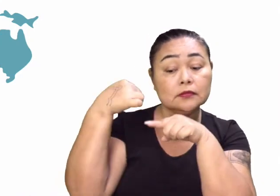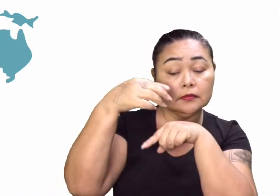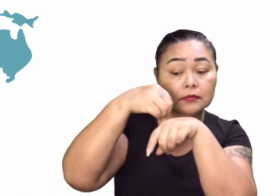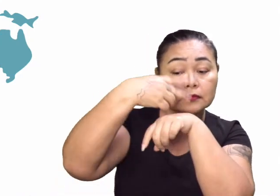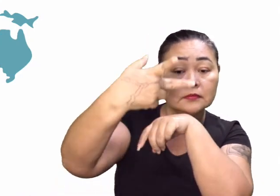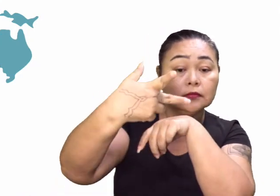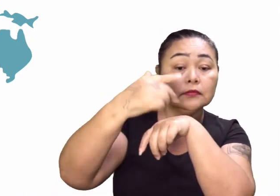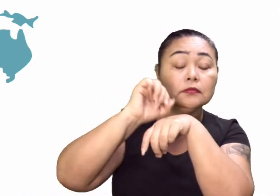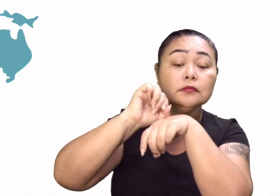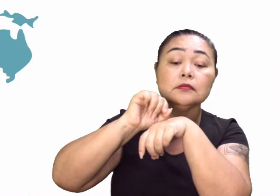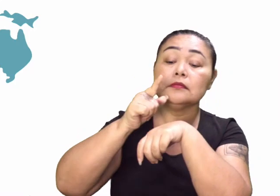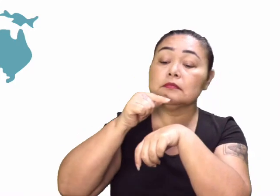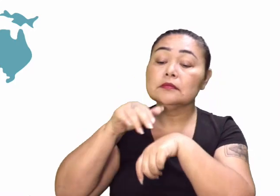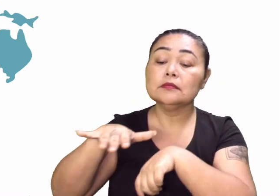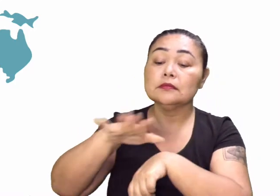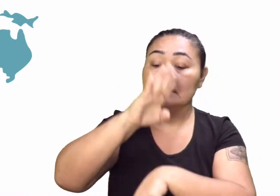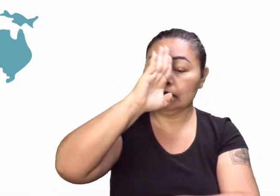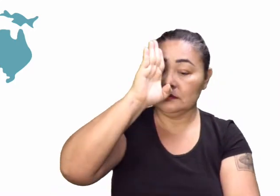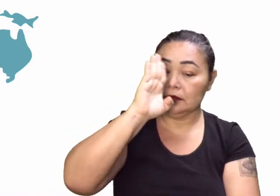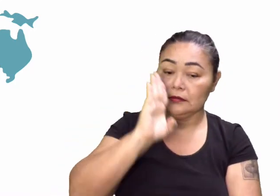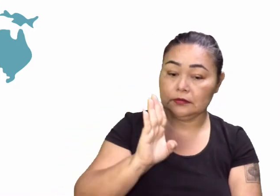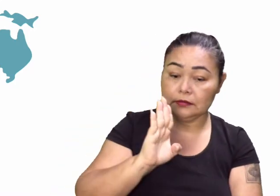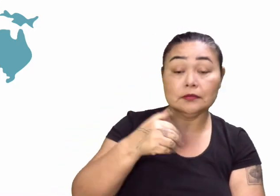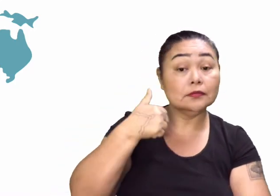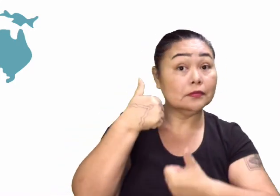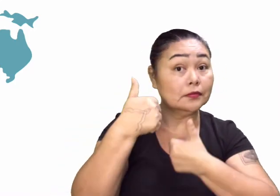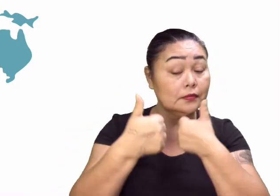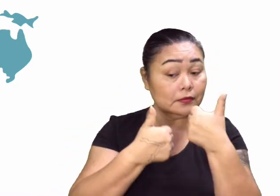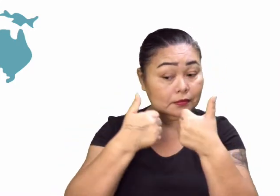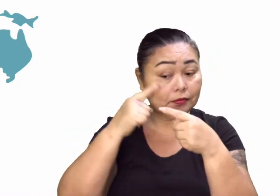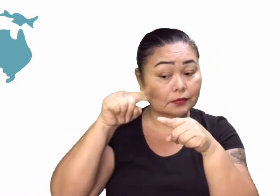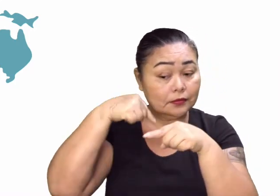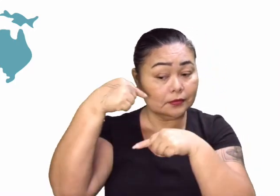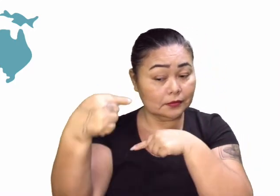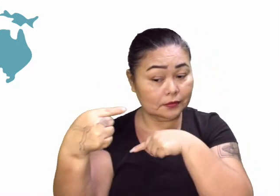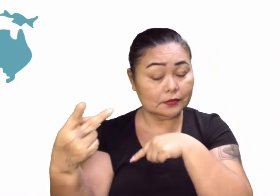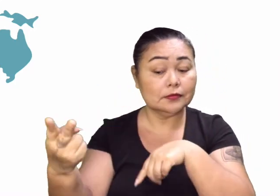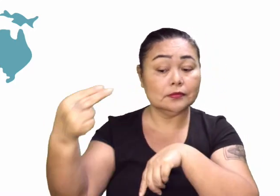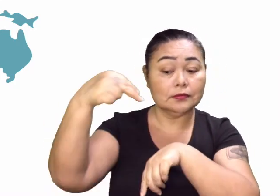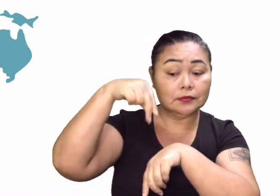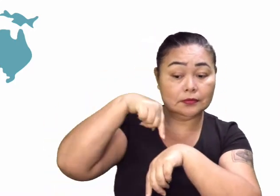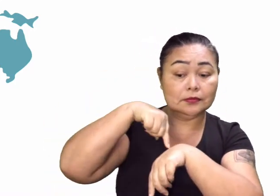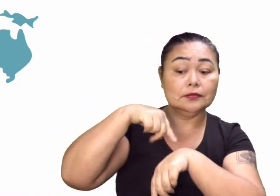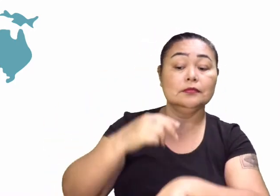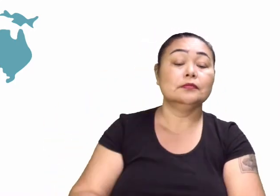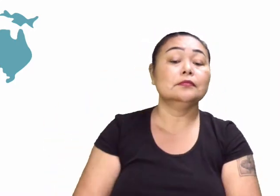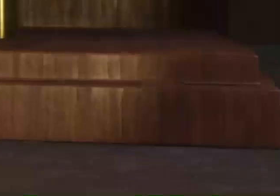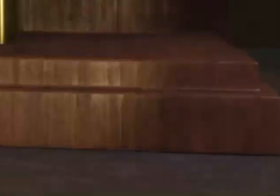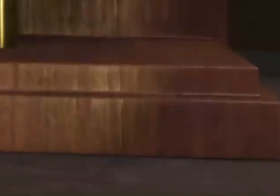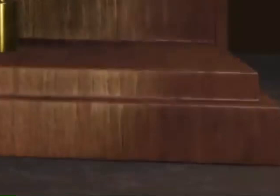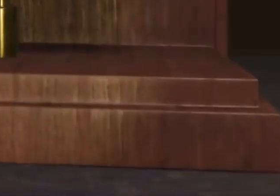externa sobre a hidrografia do Brasil, beleza? E daqui a pouco a gente volta.